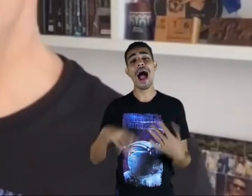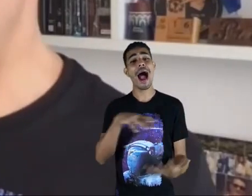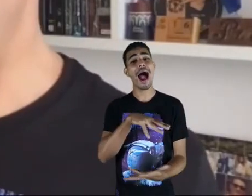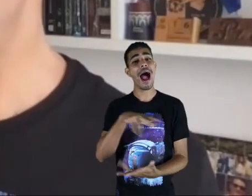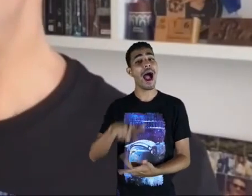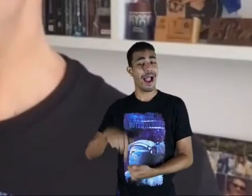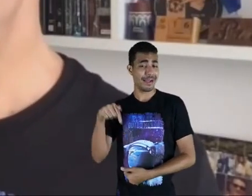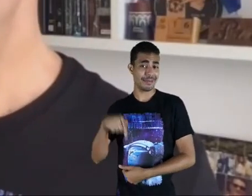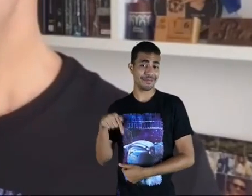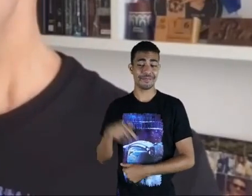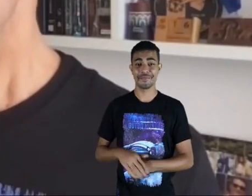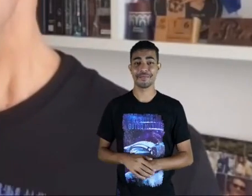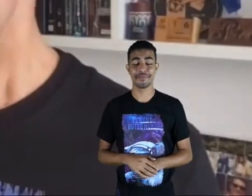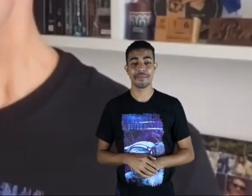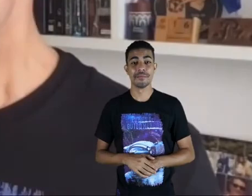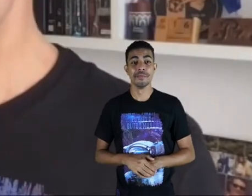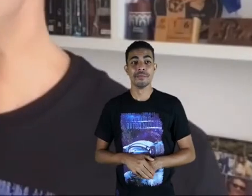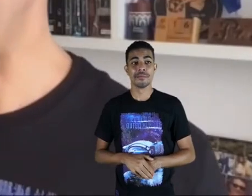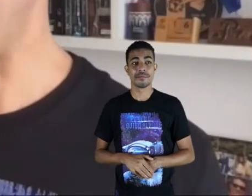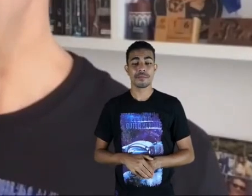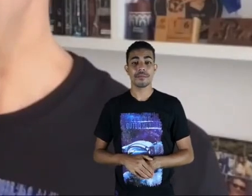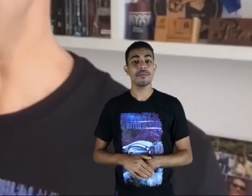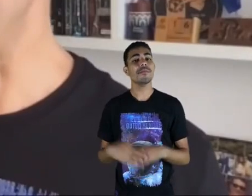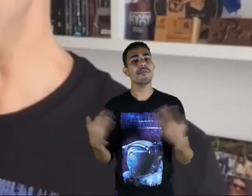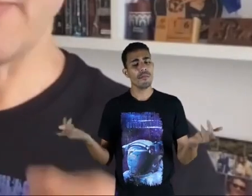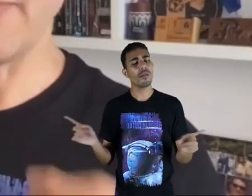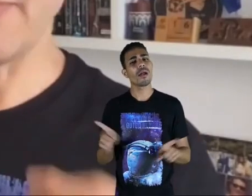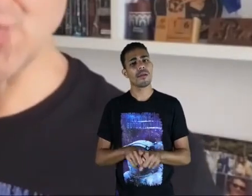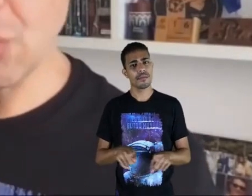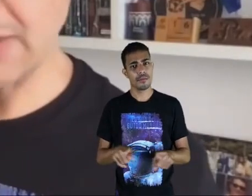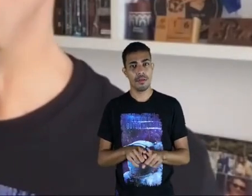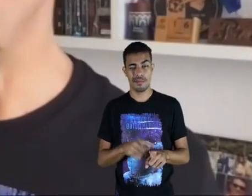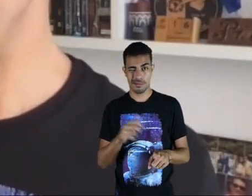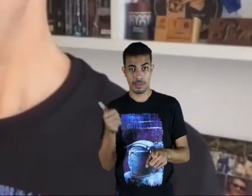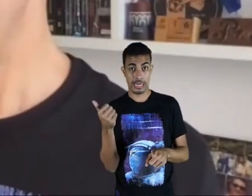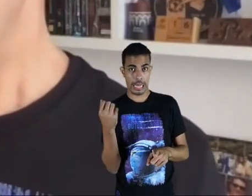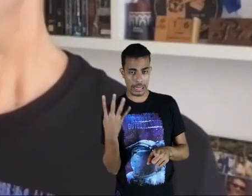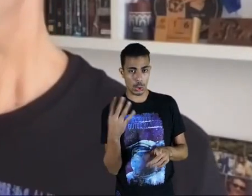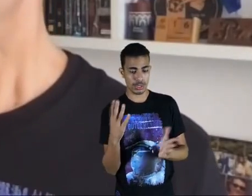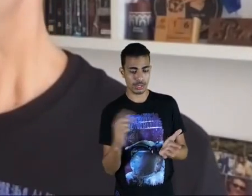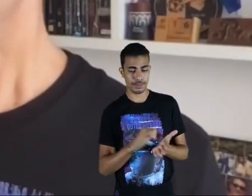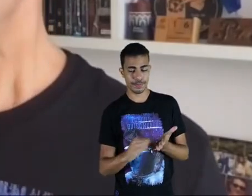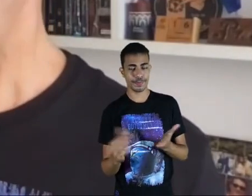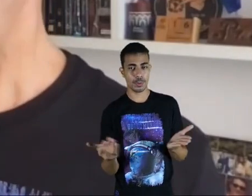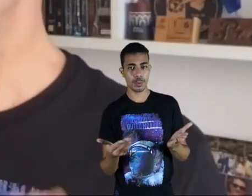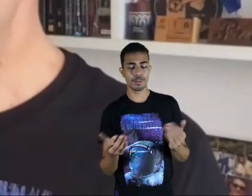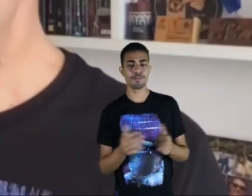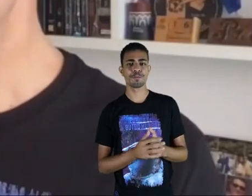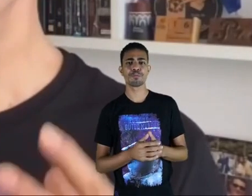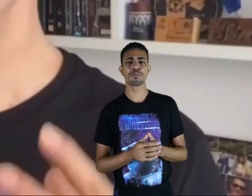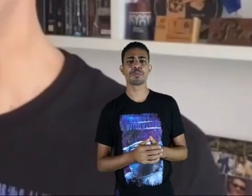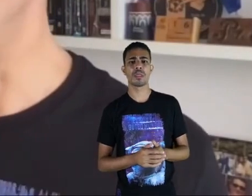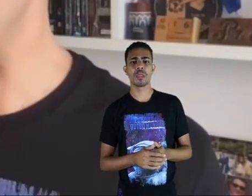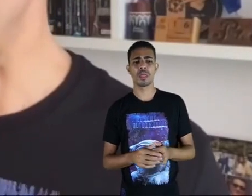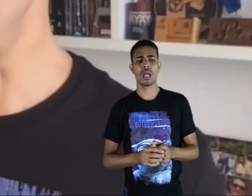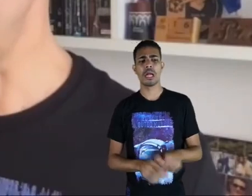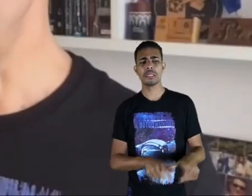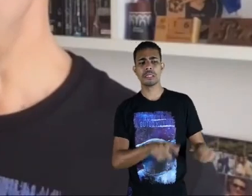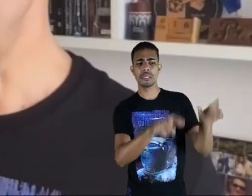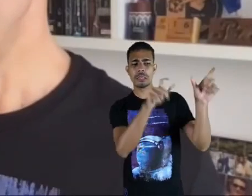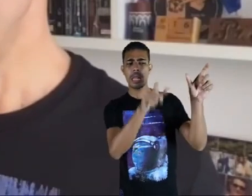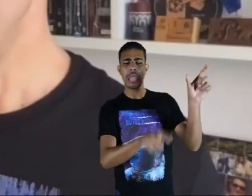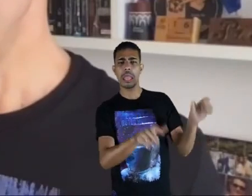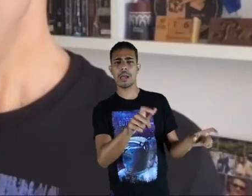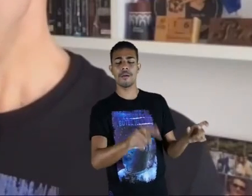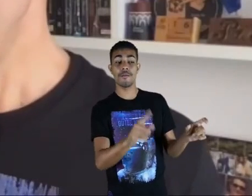aqui embaixo. E muito logicamente, diz o verso 14, quando eles falavam